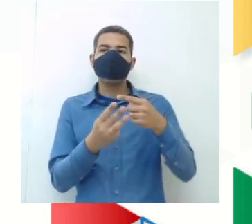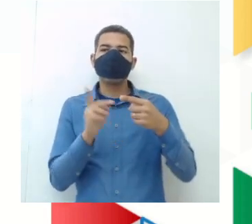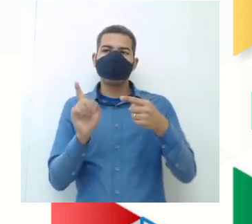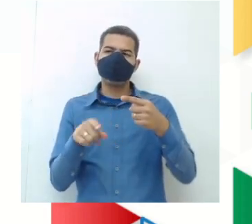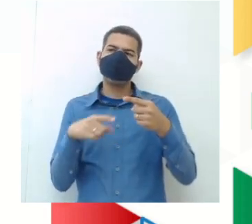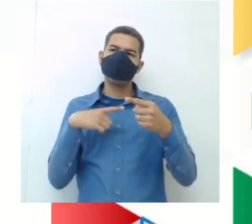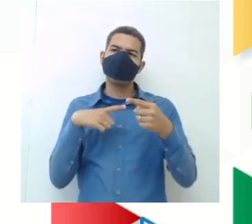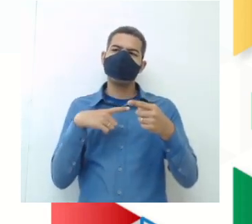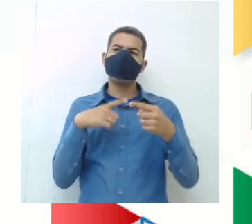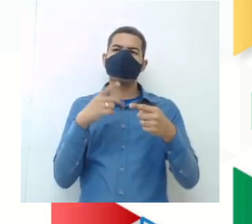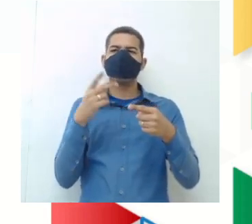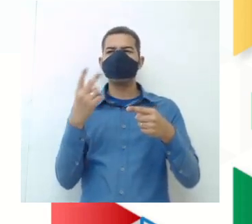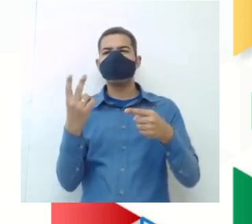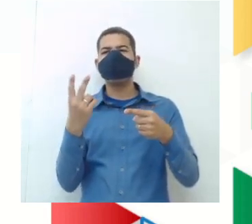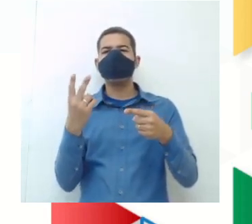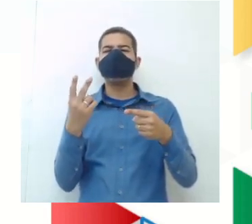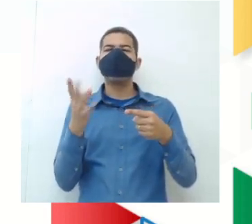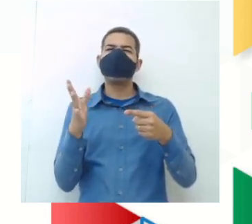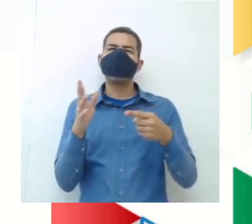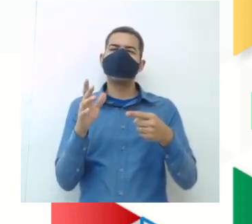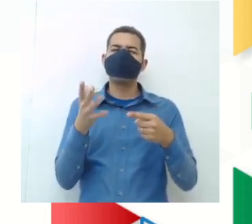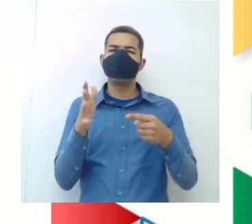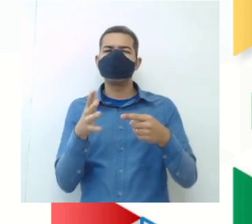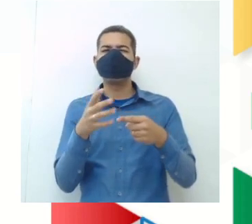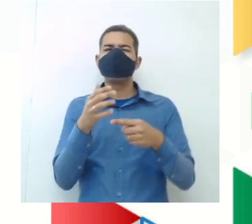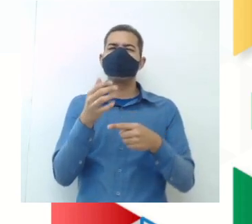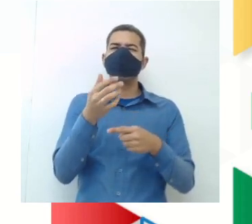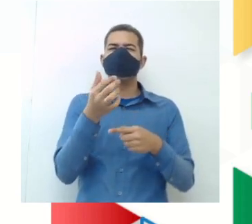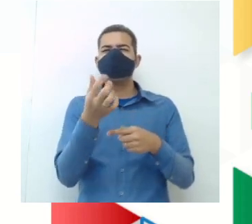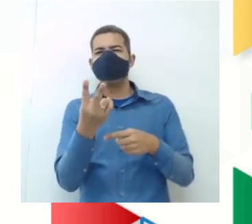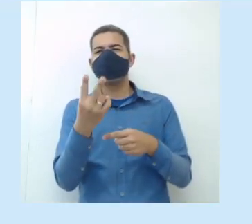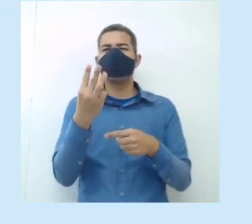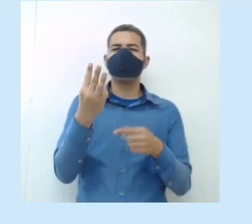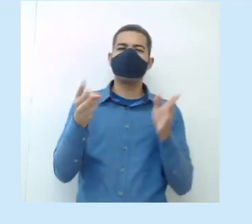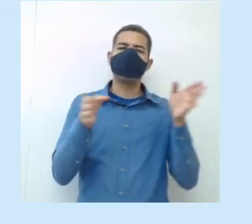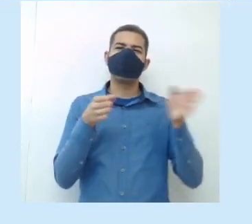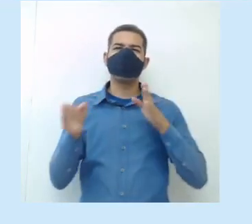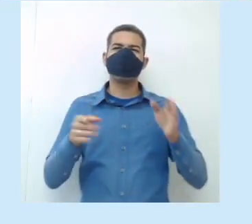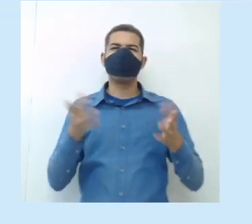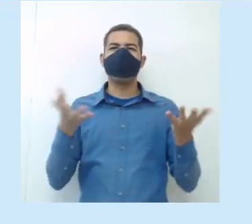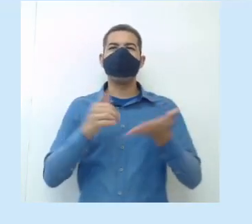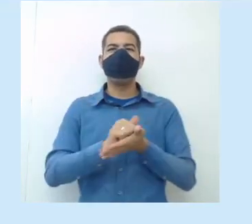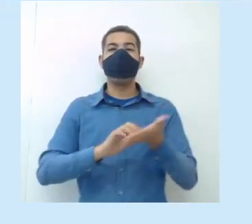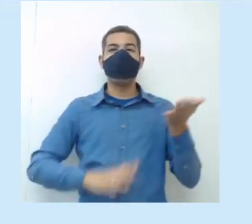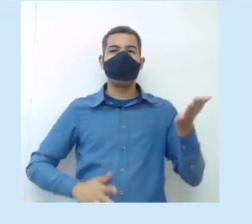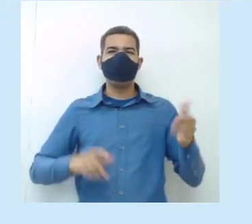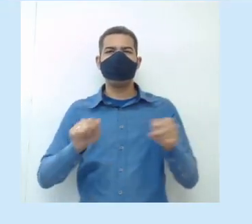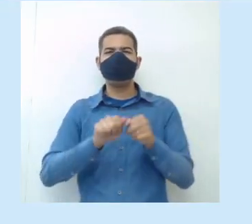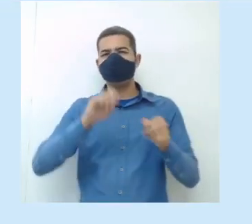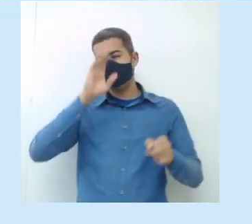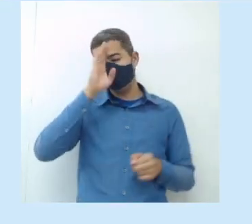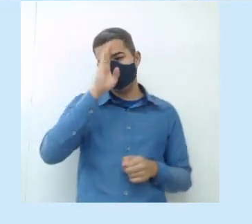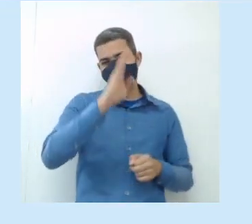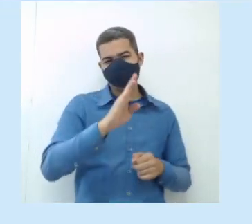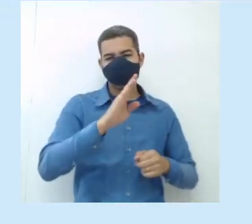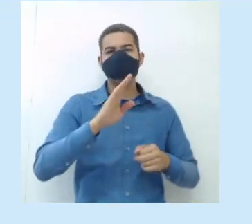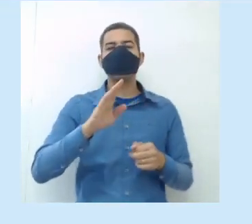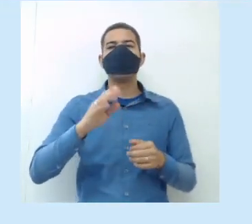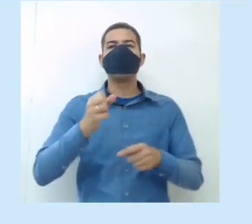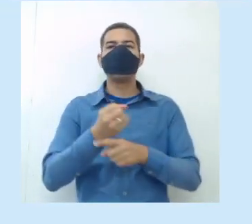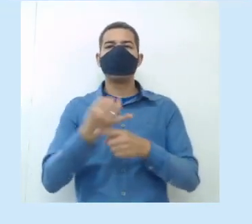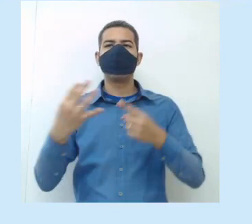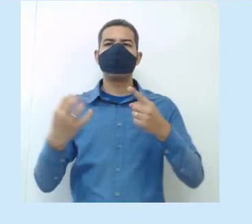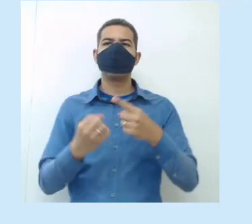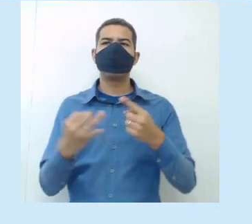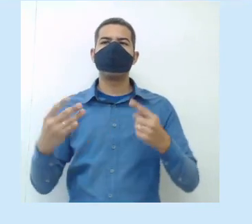você localiza na reta, fechou? Então vem comigo. Agora a gente vai fazer atividades diretas com frações.